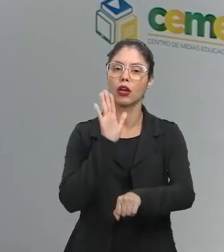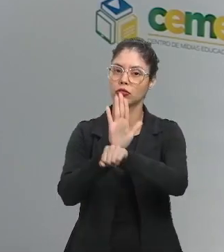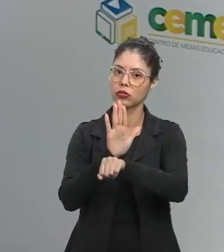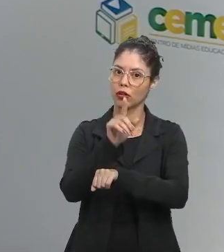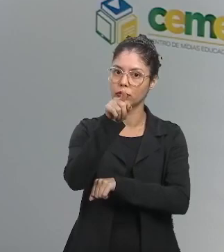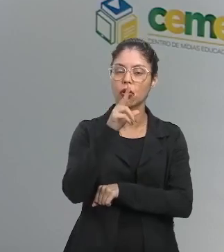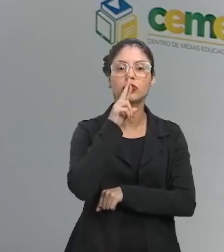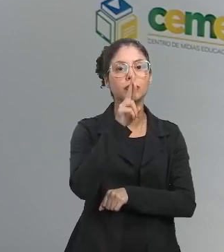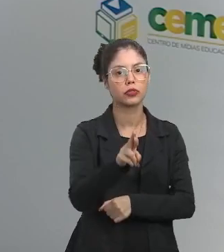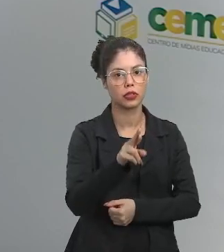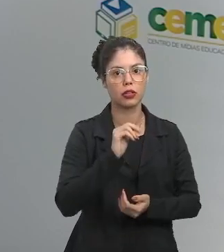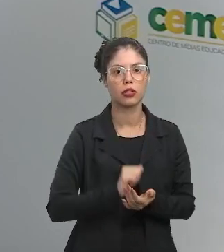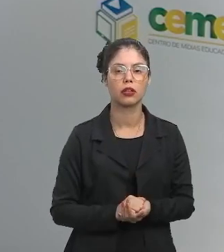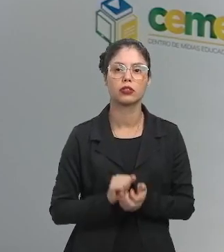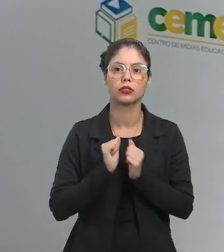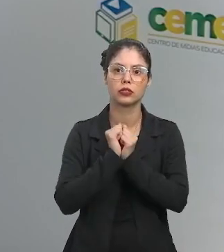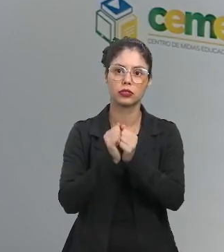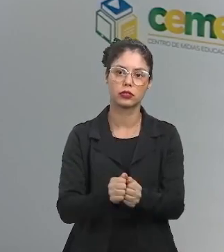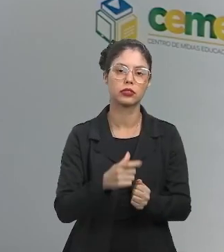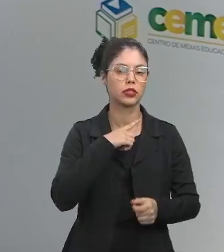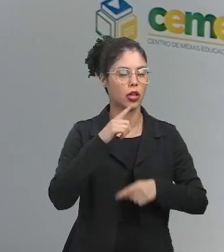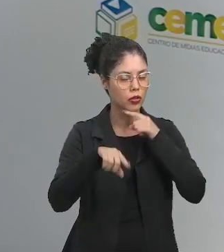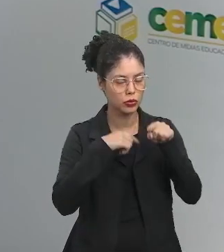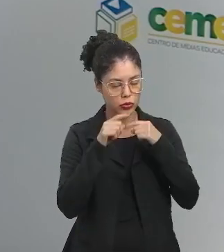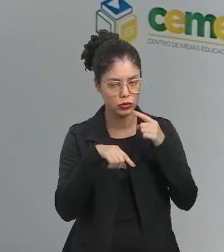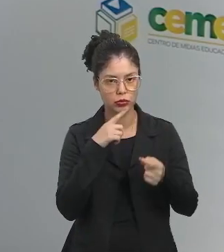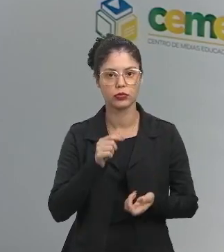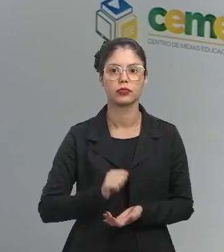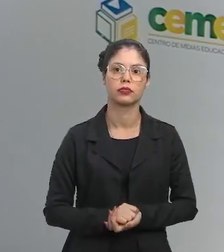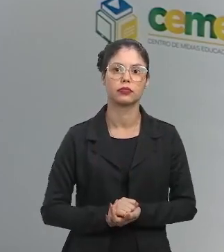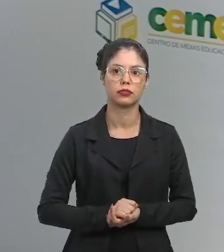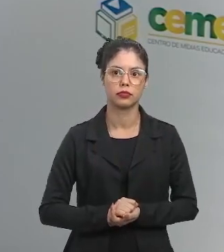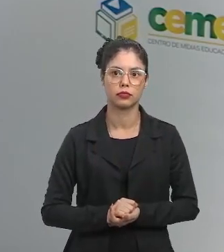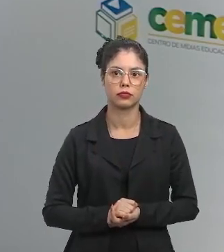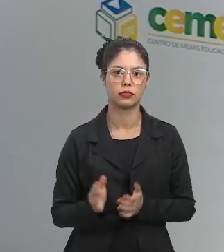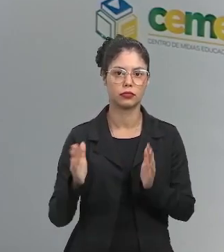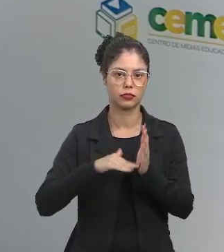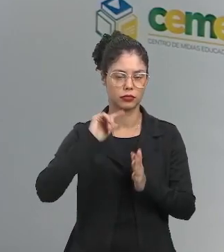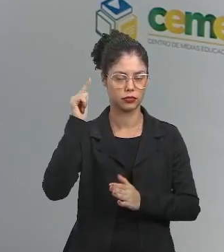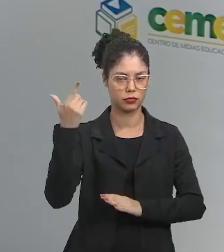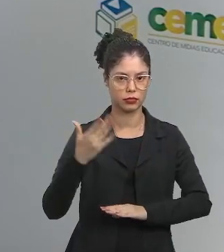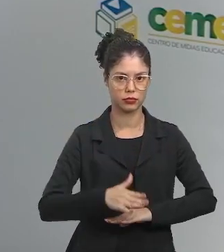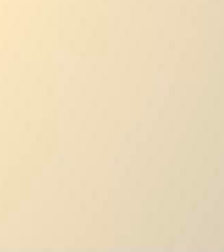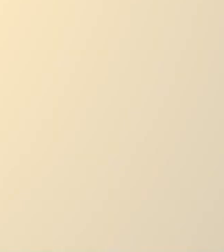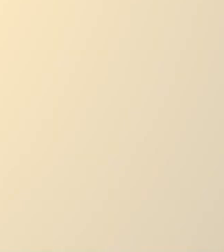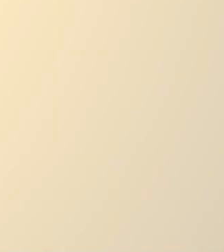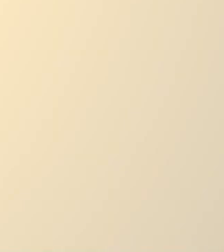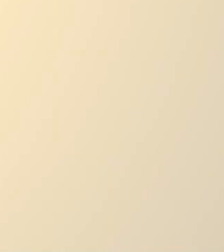ajudado a resolver essa questão com vocês. Se havia alguma dúvida. Até a próxima.